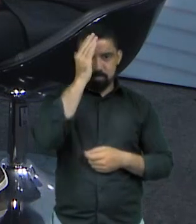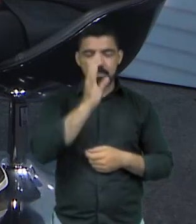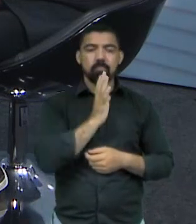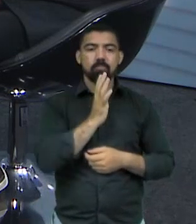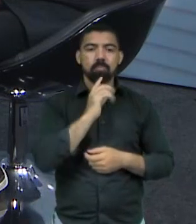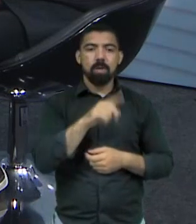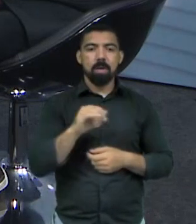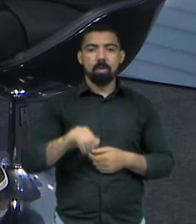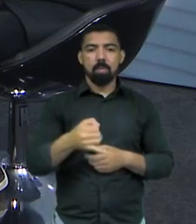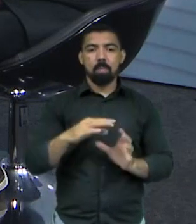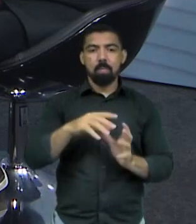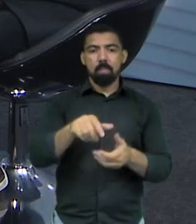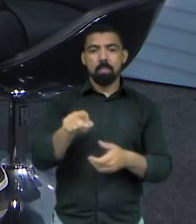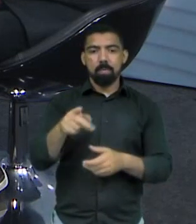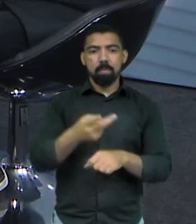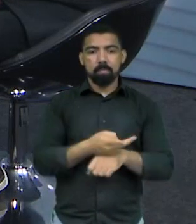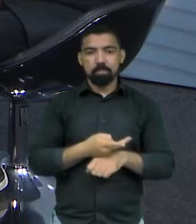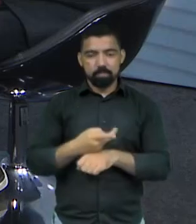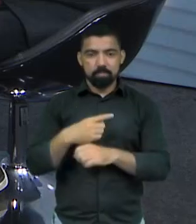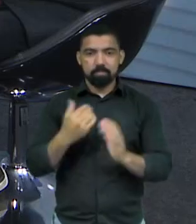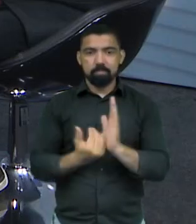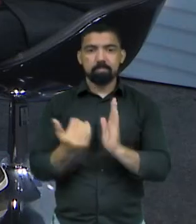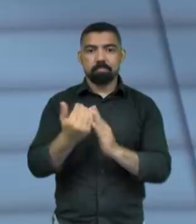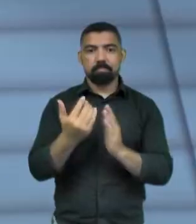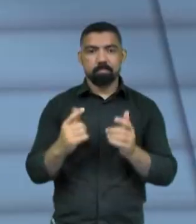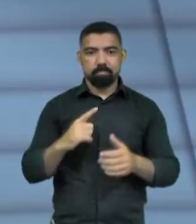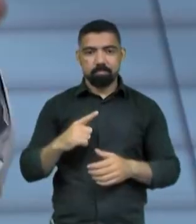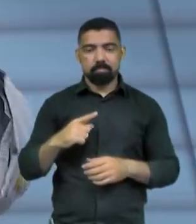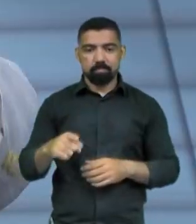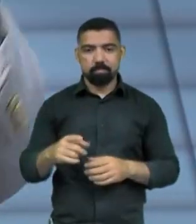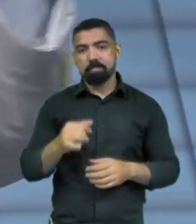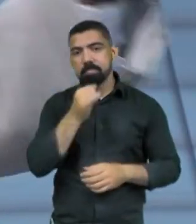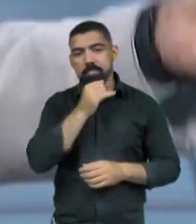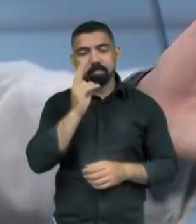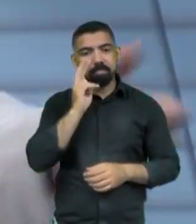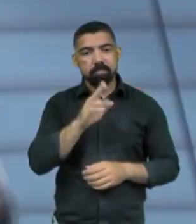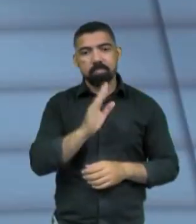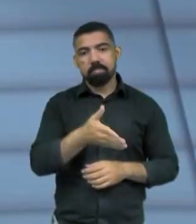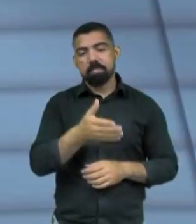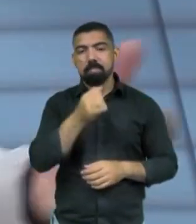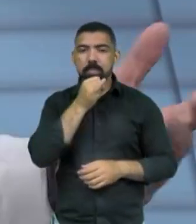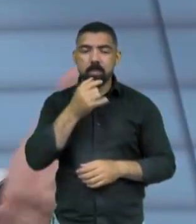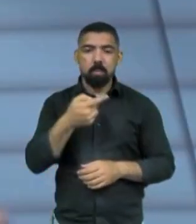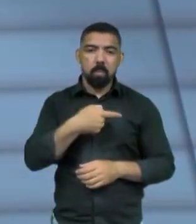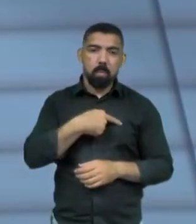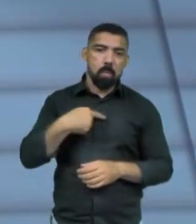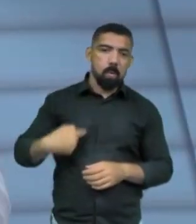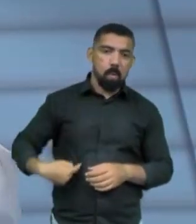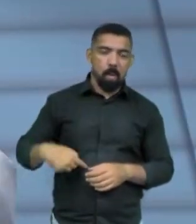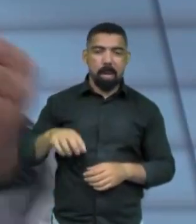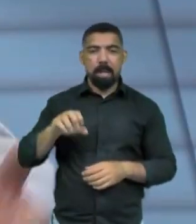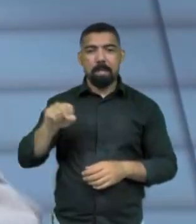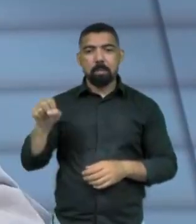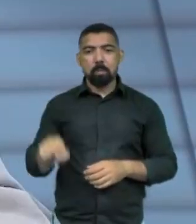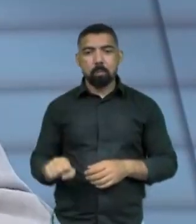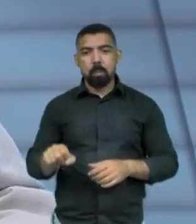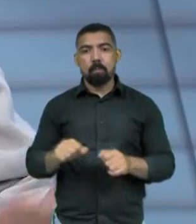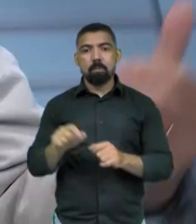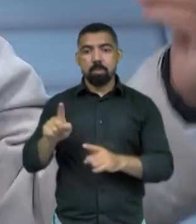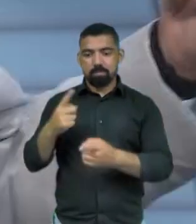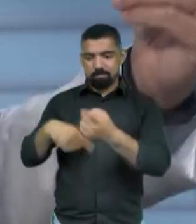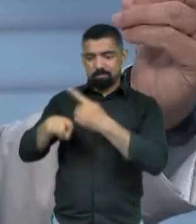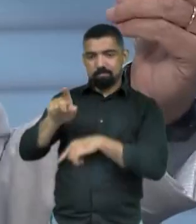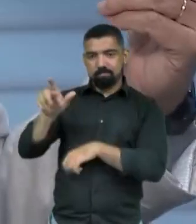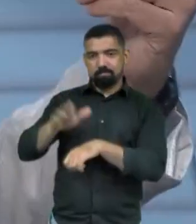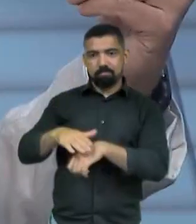o mundo aí está buscando exatamente dar saltos. E aonde você vê o caso, por exemplo, da Coreia do Sul, entre outros, que fez essa revolução.